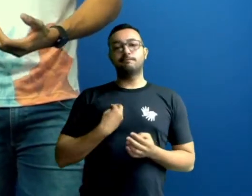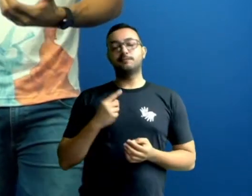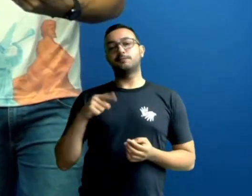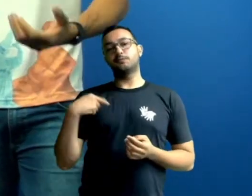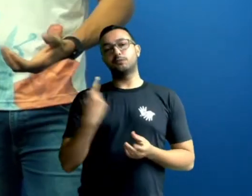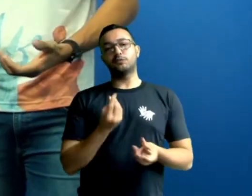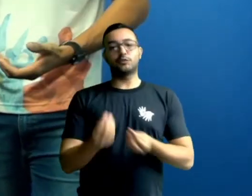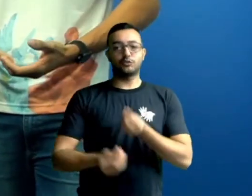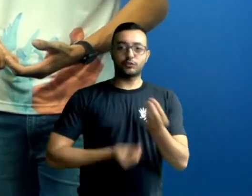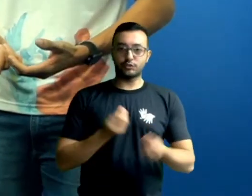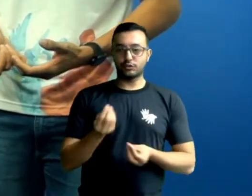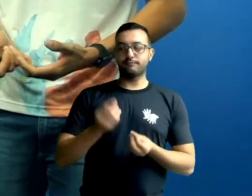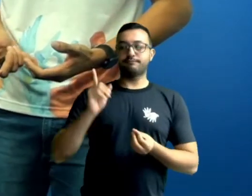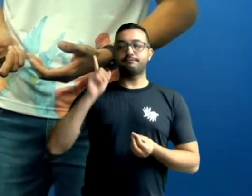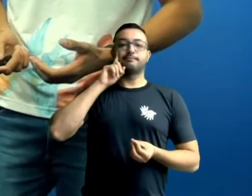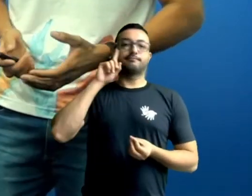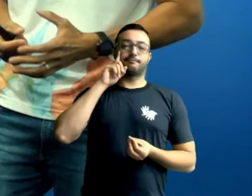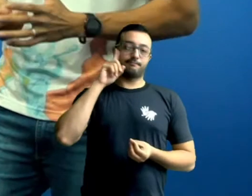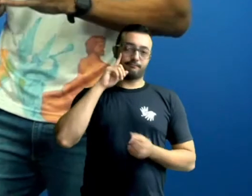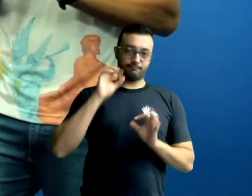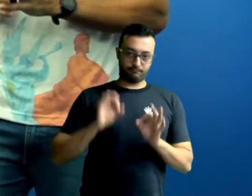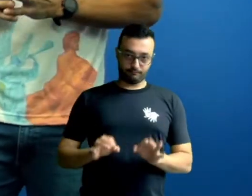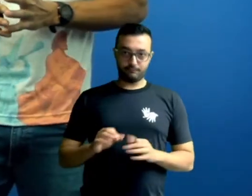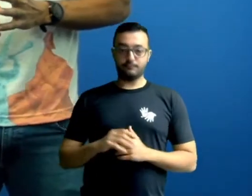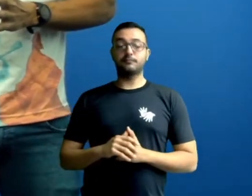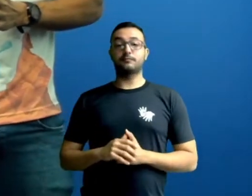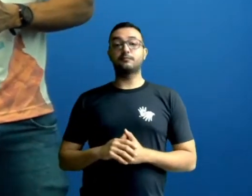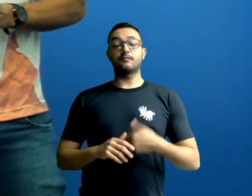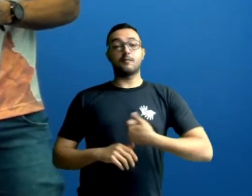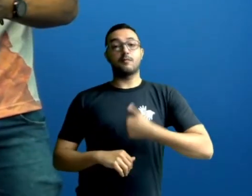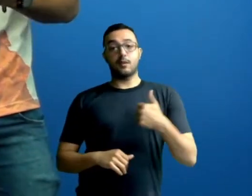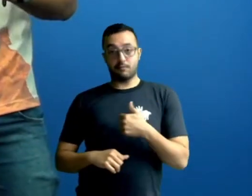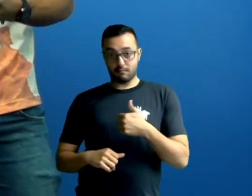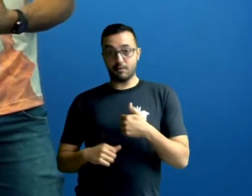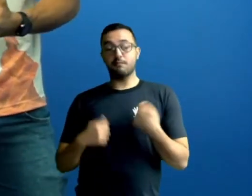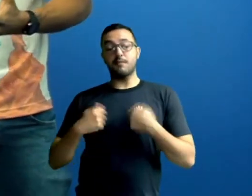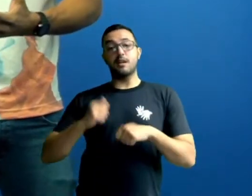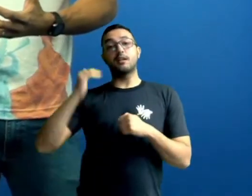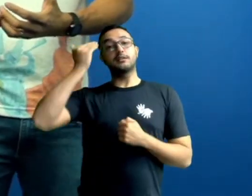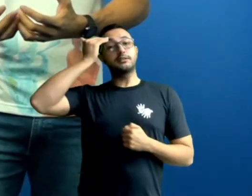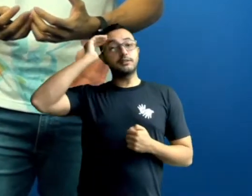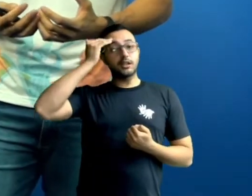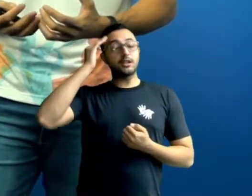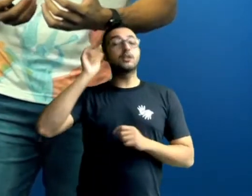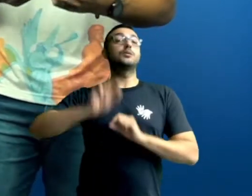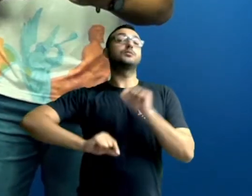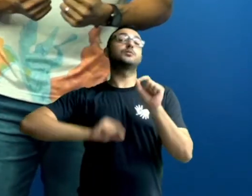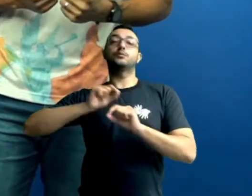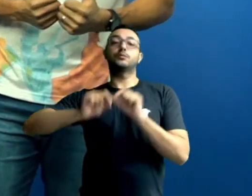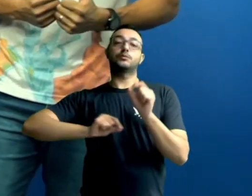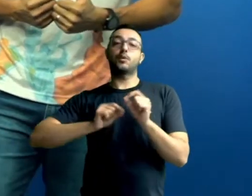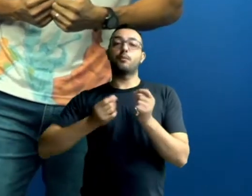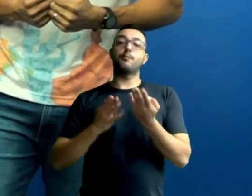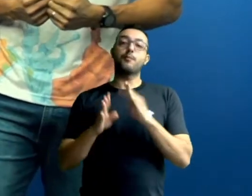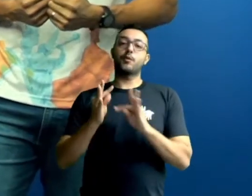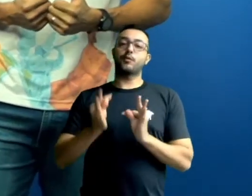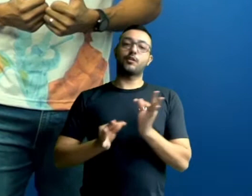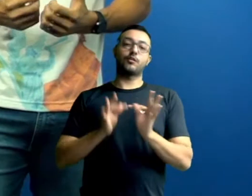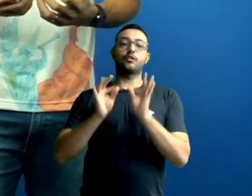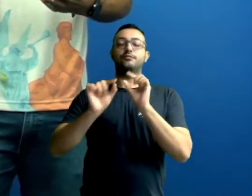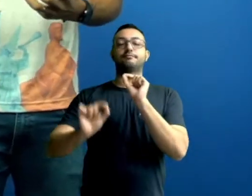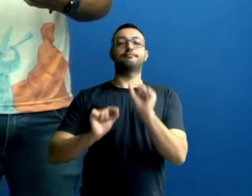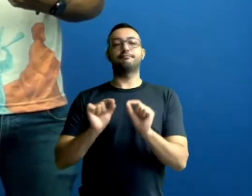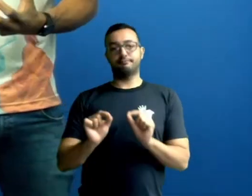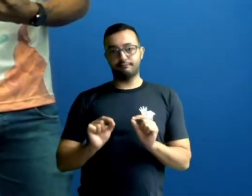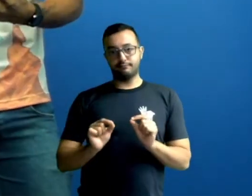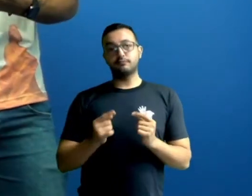nossa vida, no nosso cotidiano, tá certo? Primeiramente a gente tem que entender o que viria a ser biotecnologia, tá